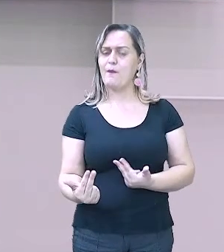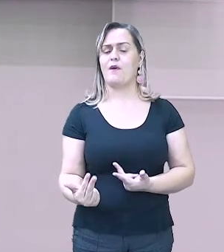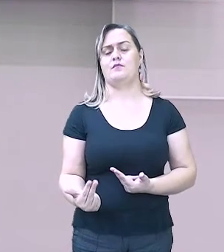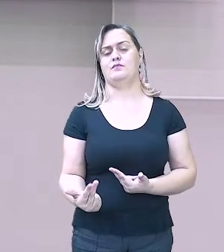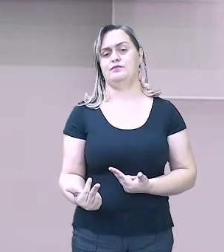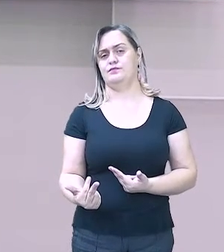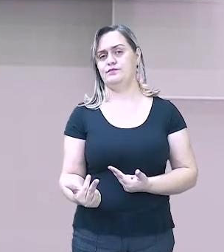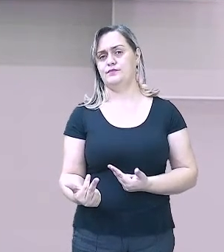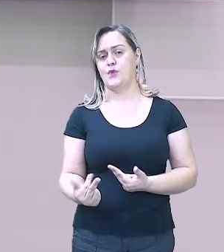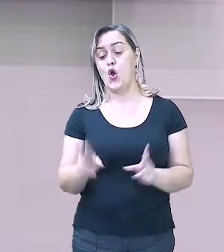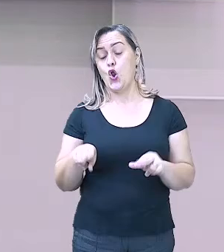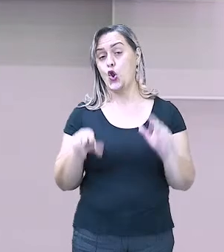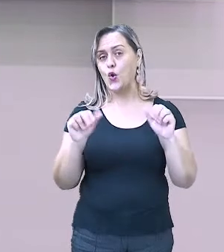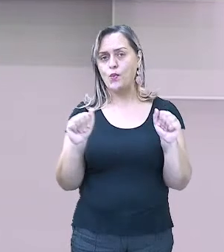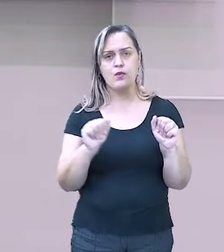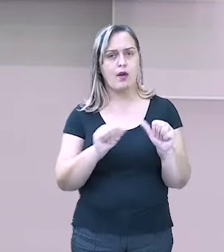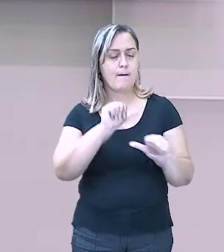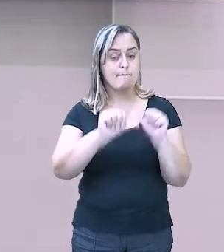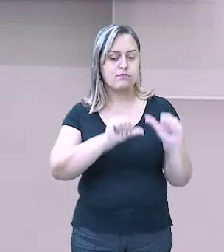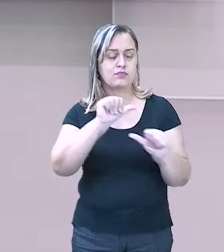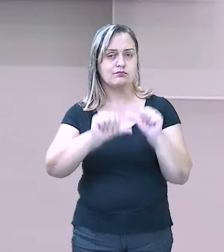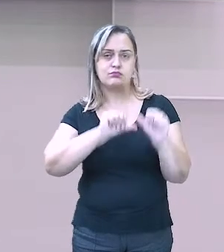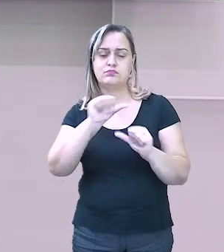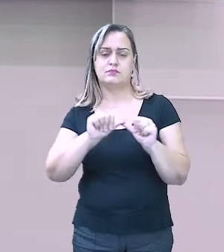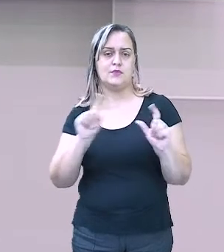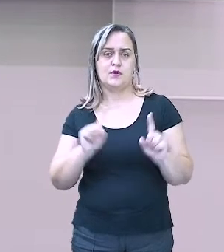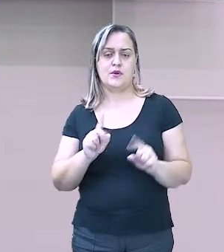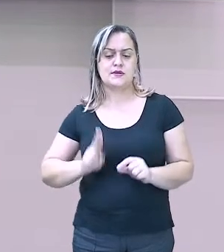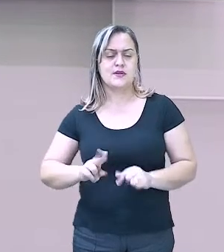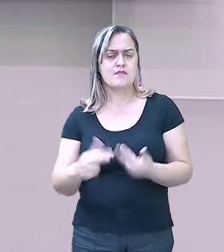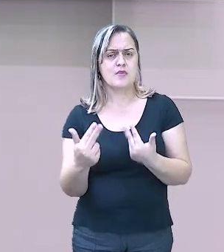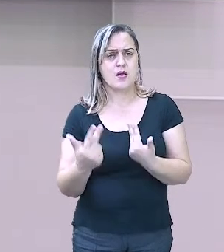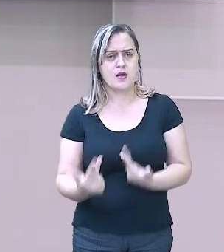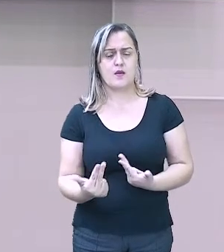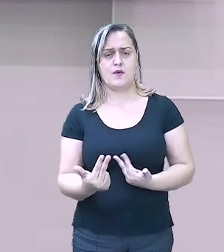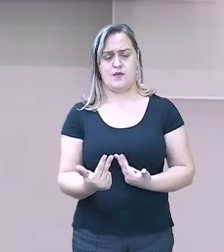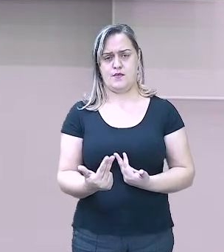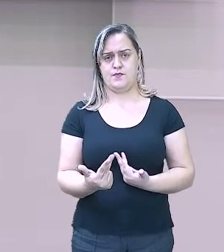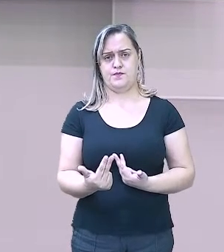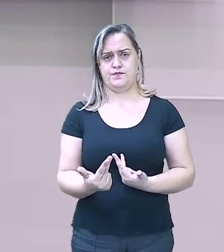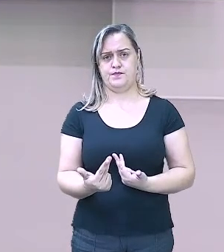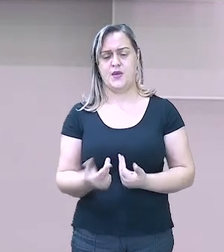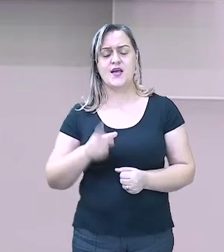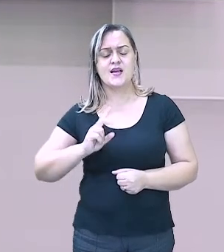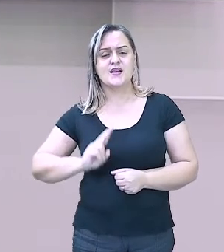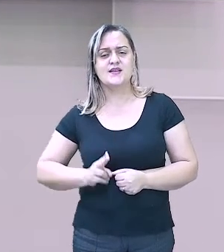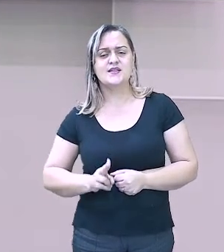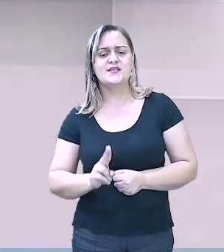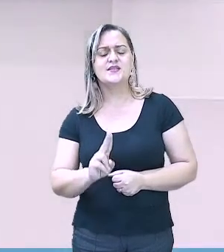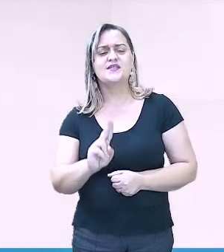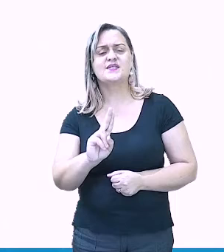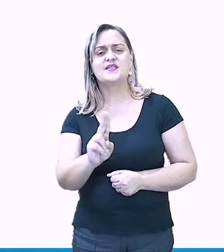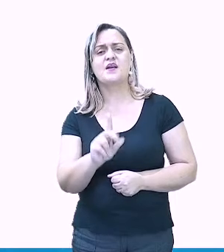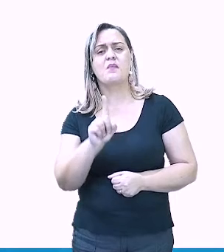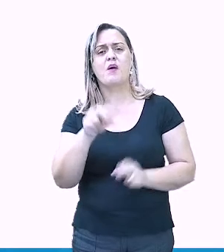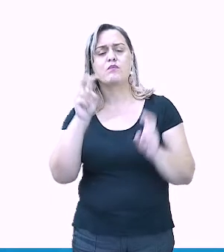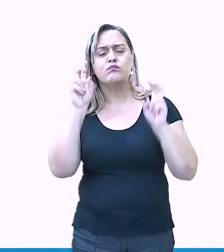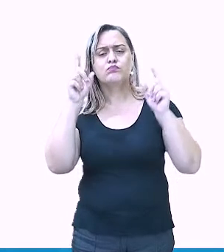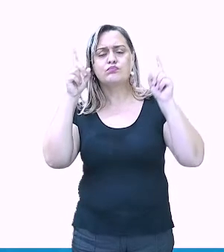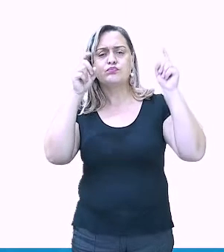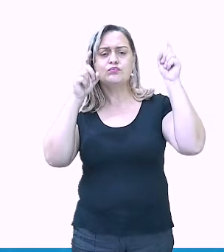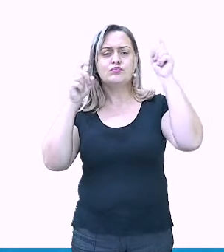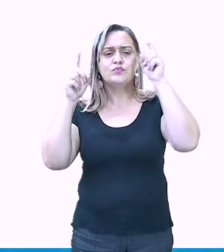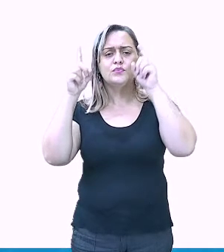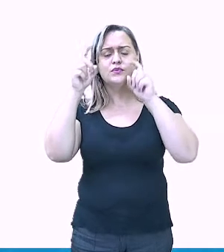se adequar com as outras palavras, não. E ela é uma expressão que vai sempre ser acompanhada por